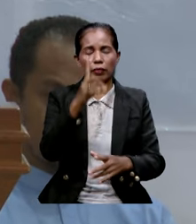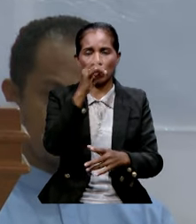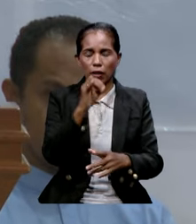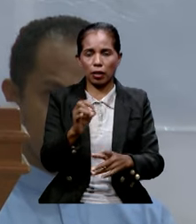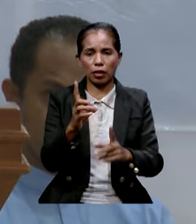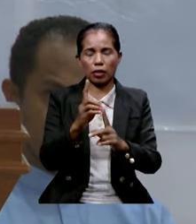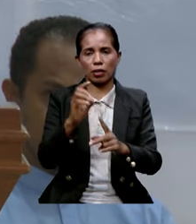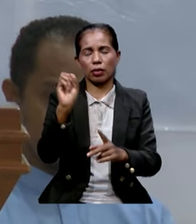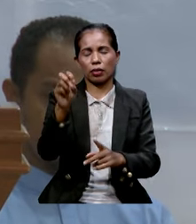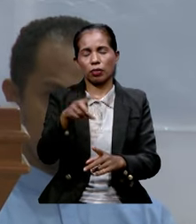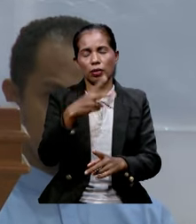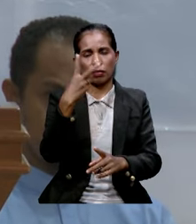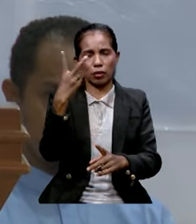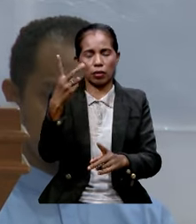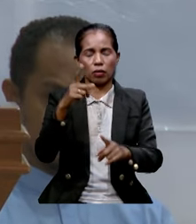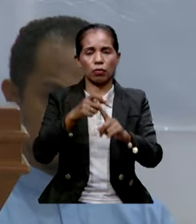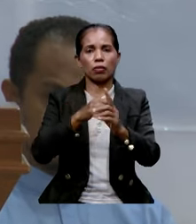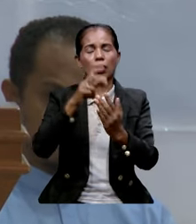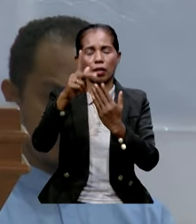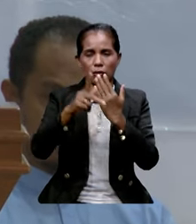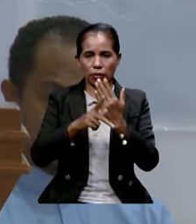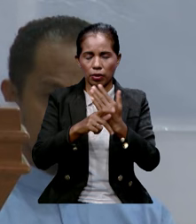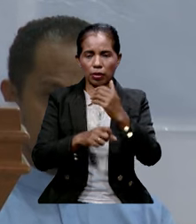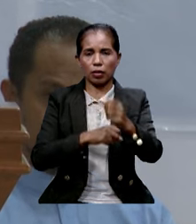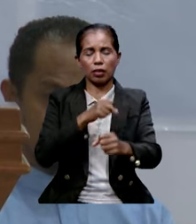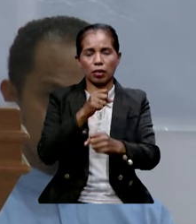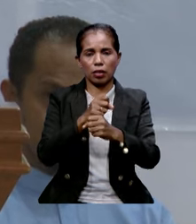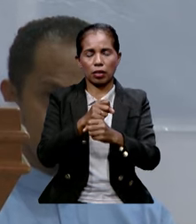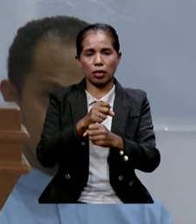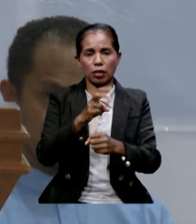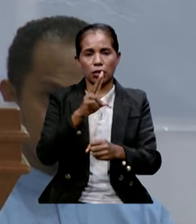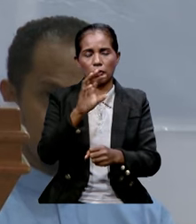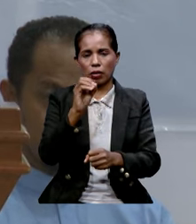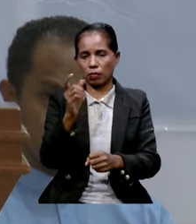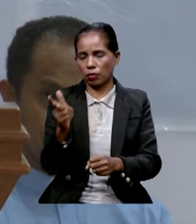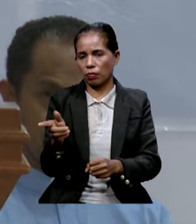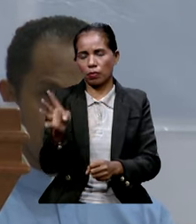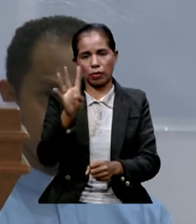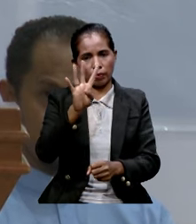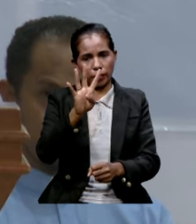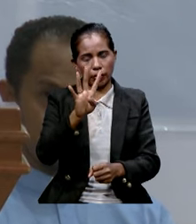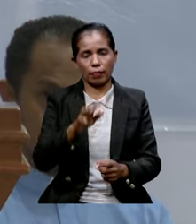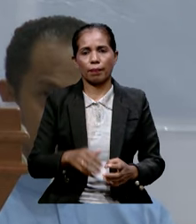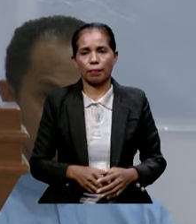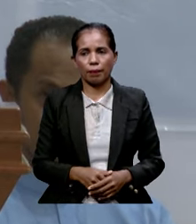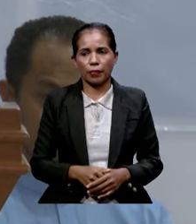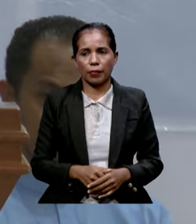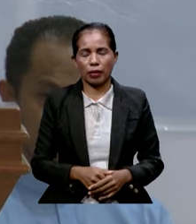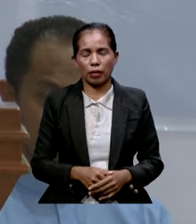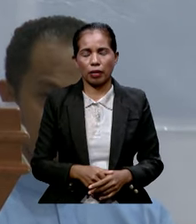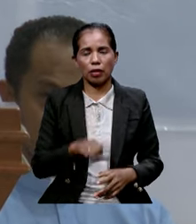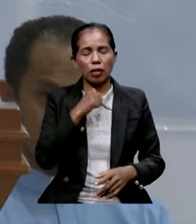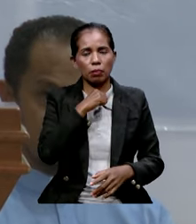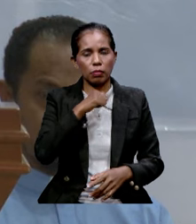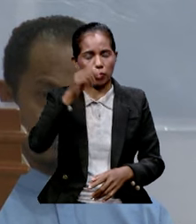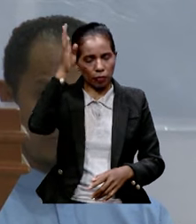loron sanul resin rua, fulan abril, tinan rihun rua, ruanul resin hat. Dom Virgilio